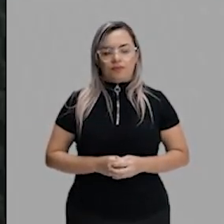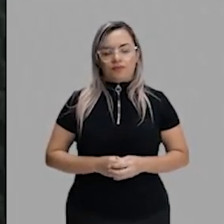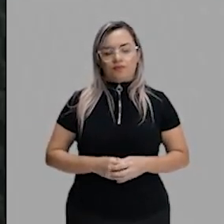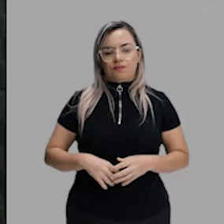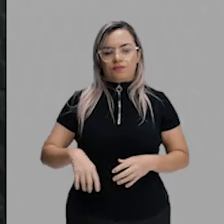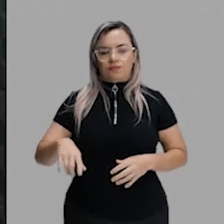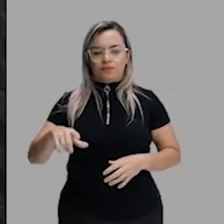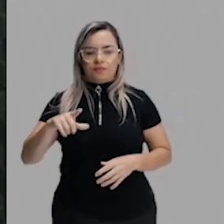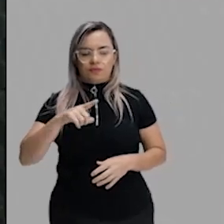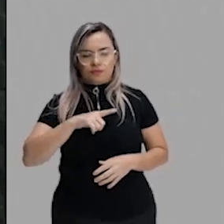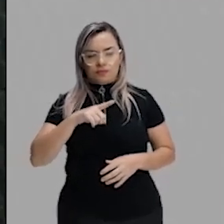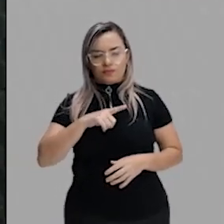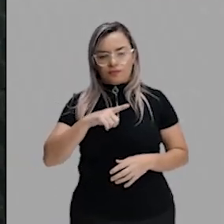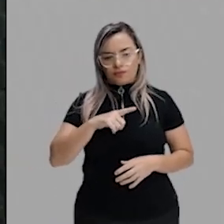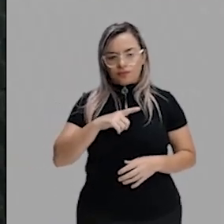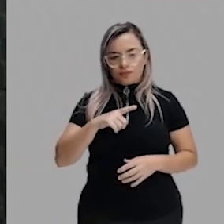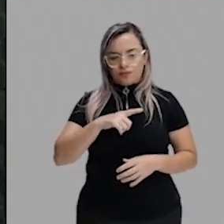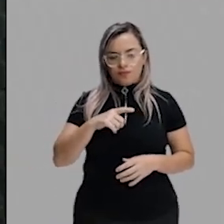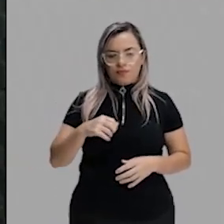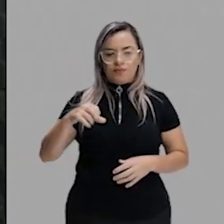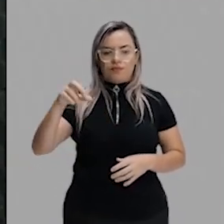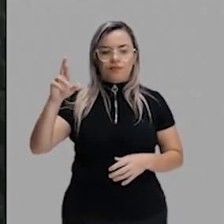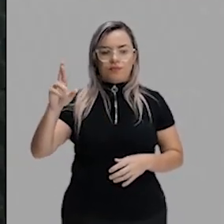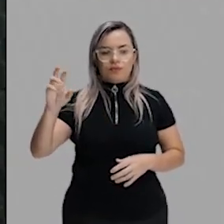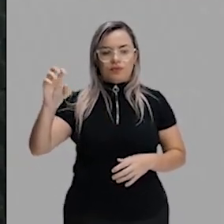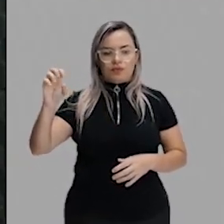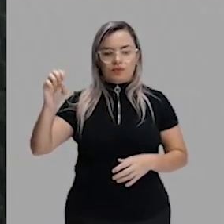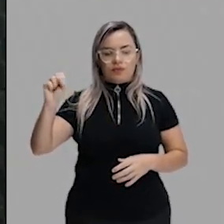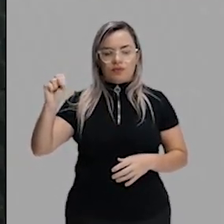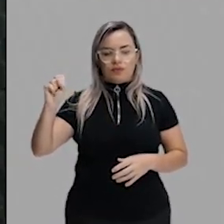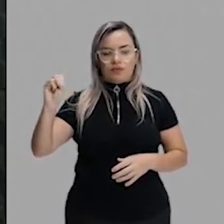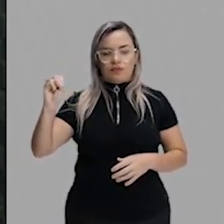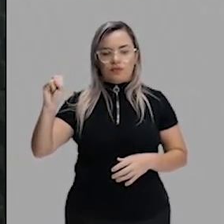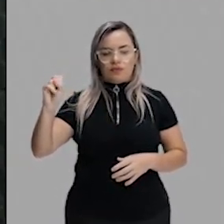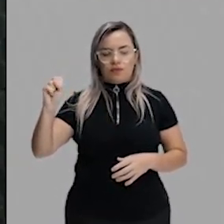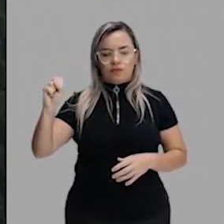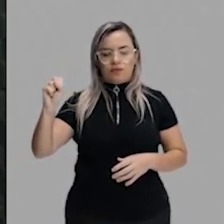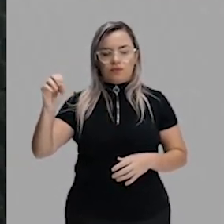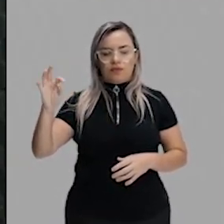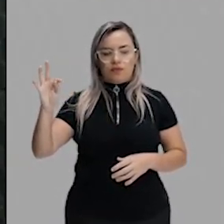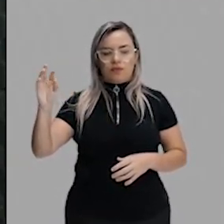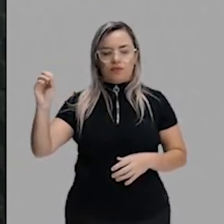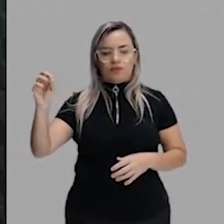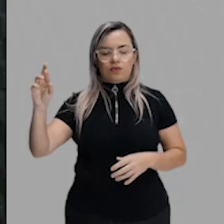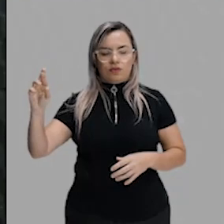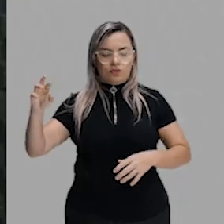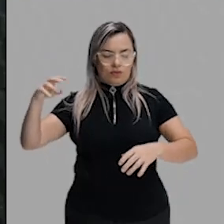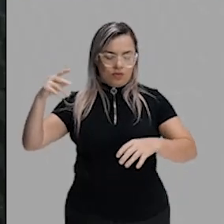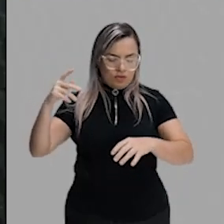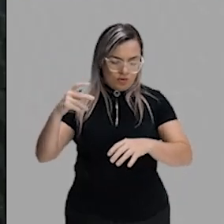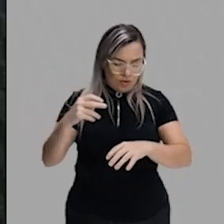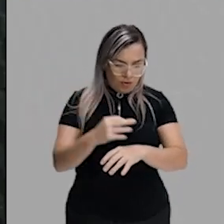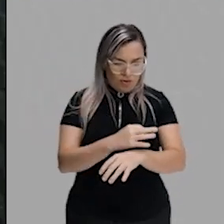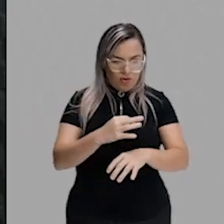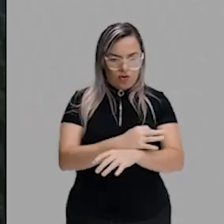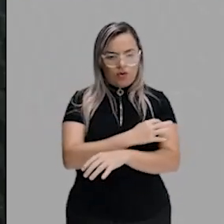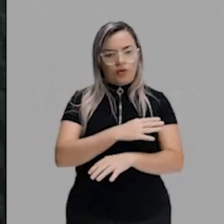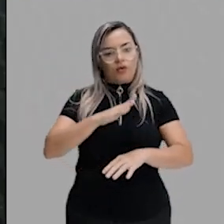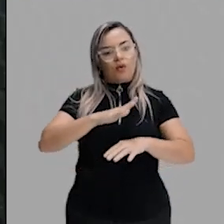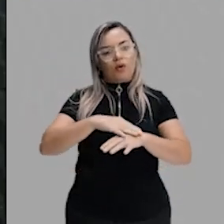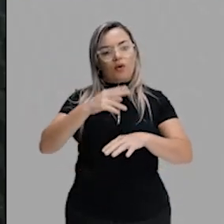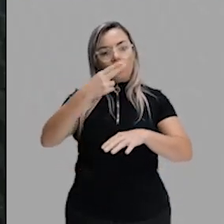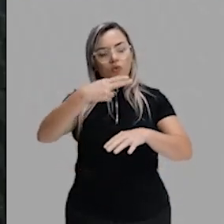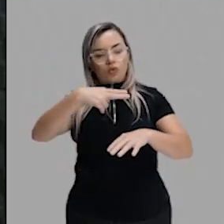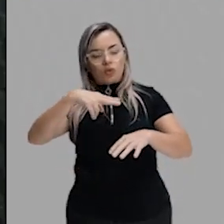existem aqui resistores que nós vamos chamar, né, de resistor ômico e de resistor